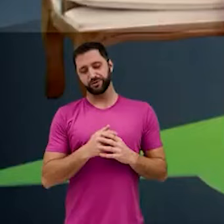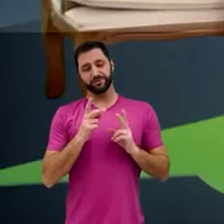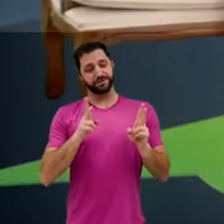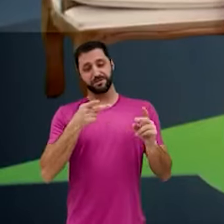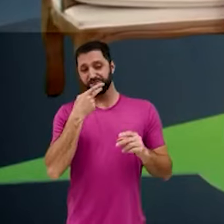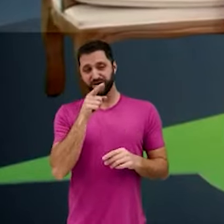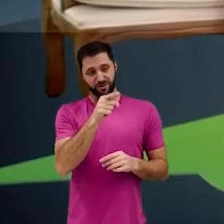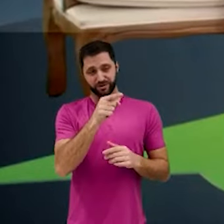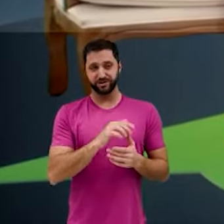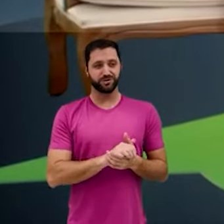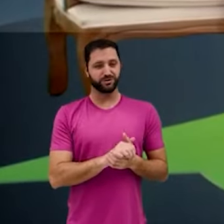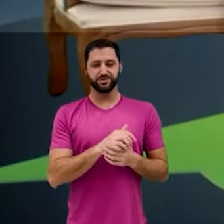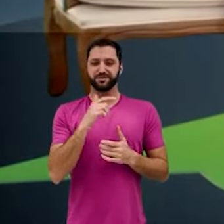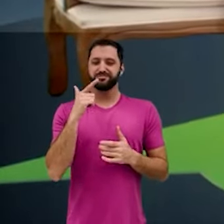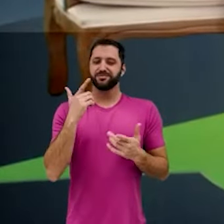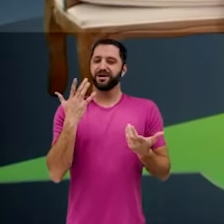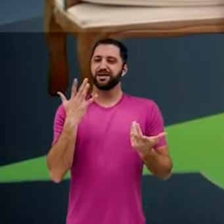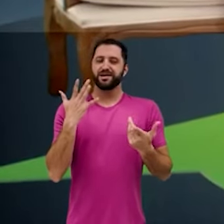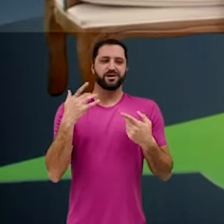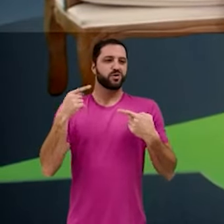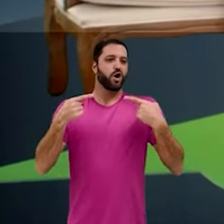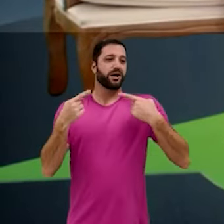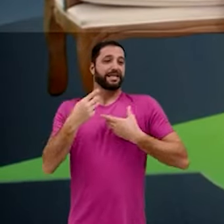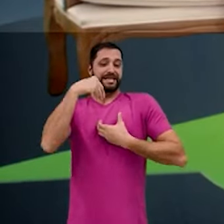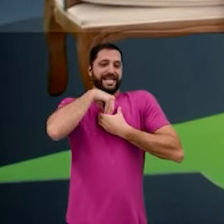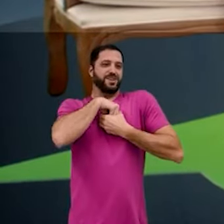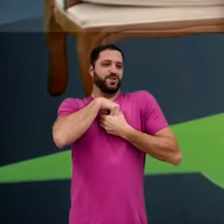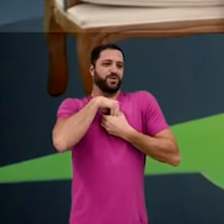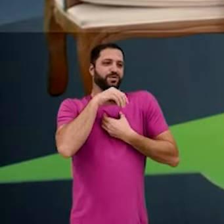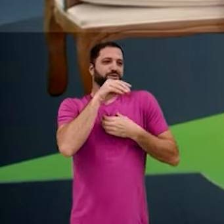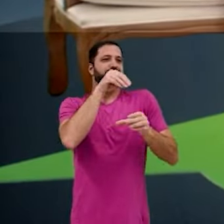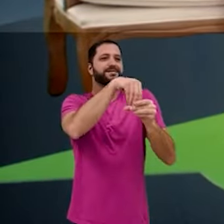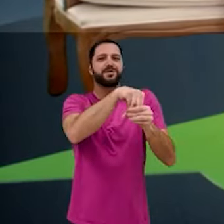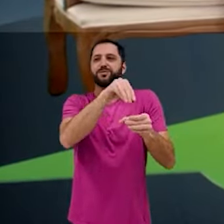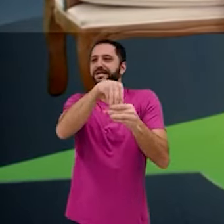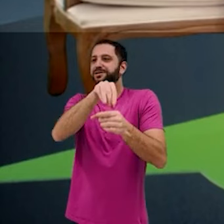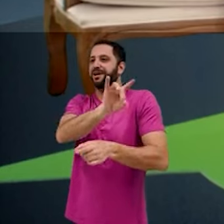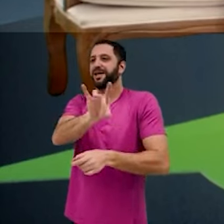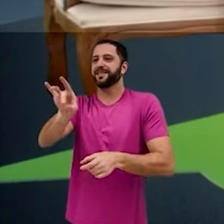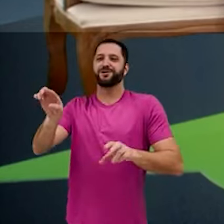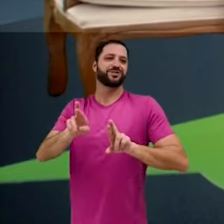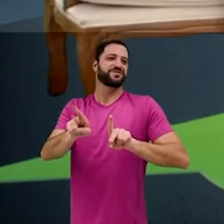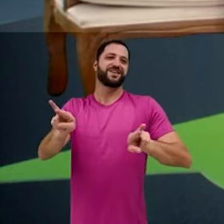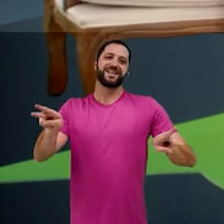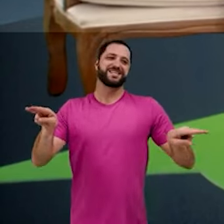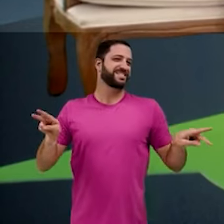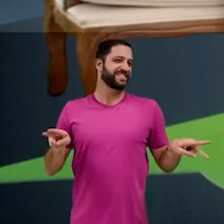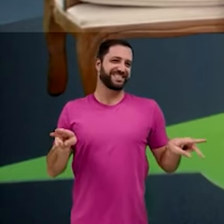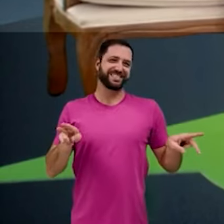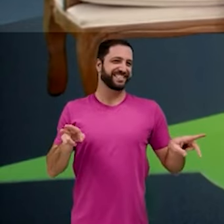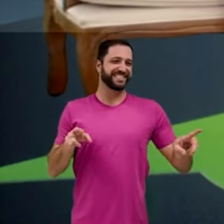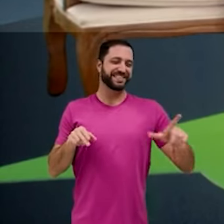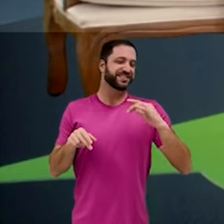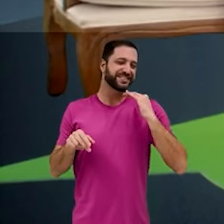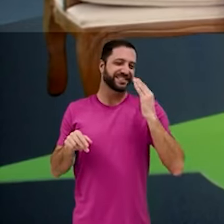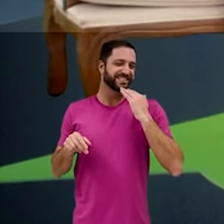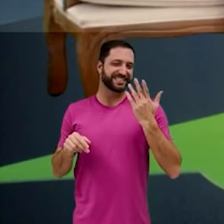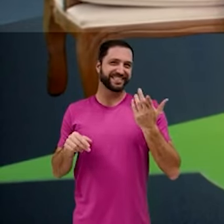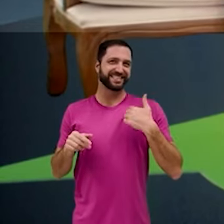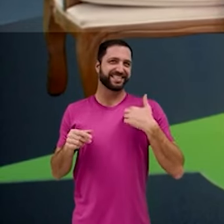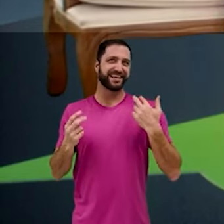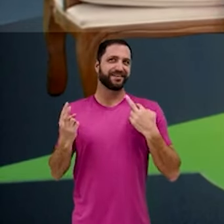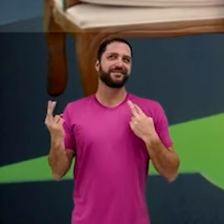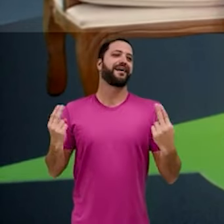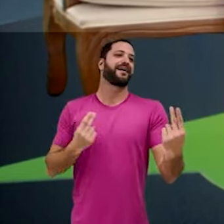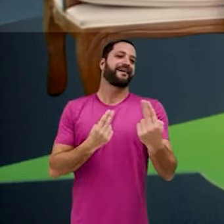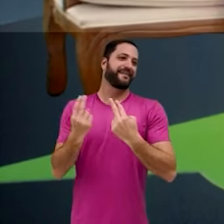só a técnica, né? É o que eu falo, sabia? Eu falo que ninguém concorre na essência, porque concorrência seria concorrer na